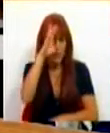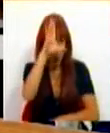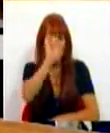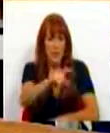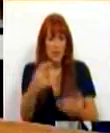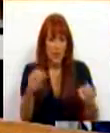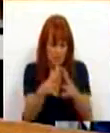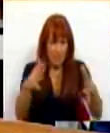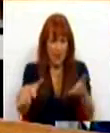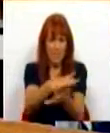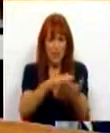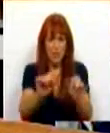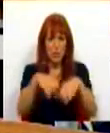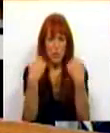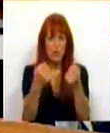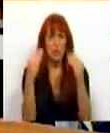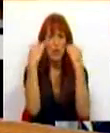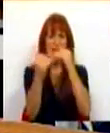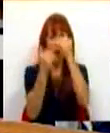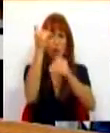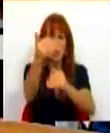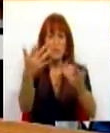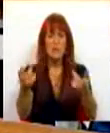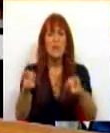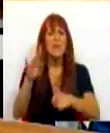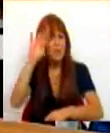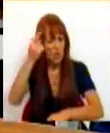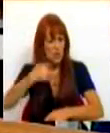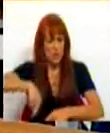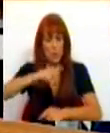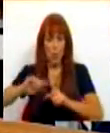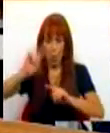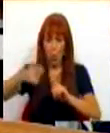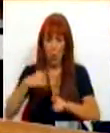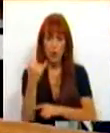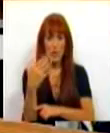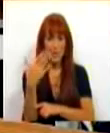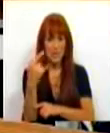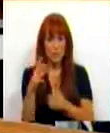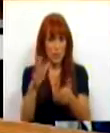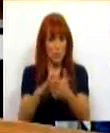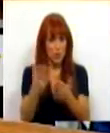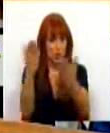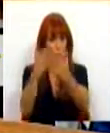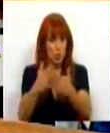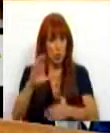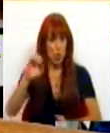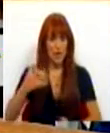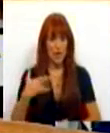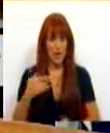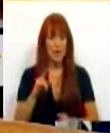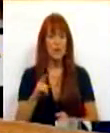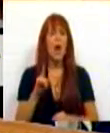Governo para alargar a base social do ensino superior. E sabendo nós que no ano de 2017 será publicado um estudo da OCDE que